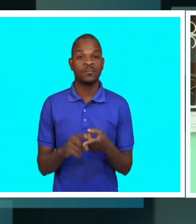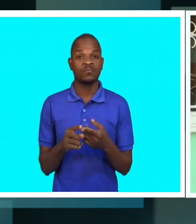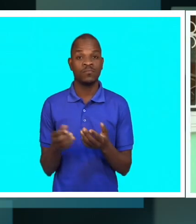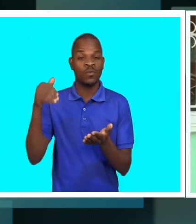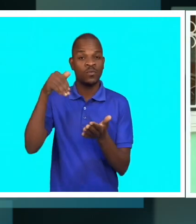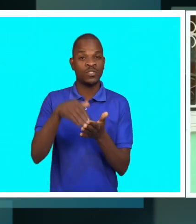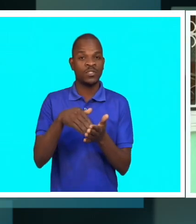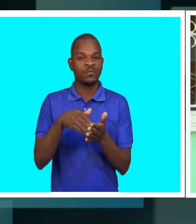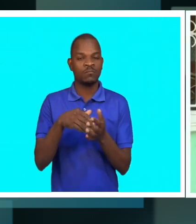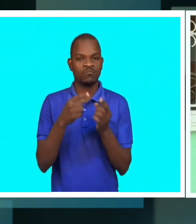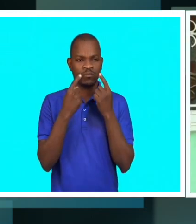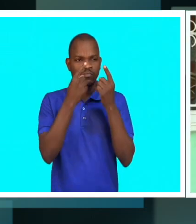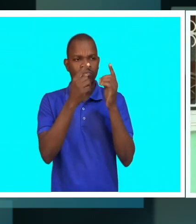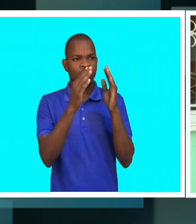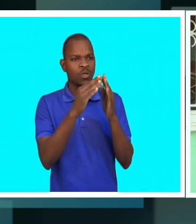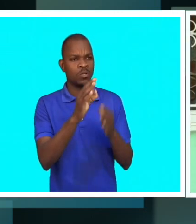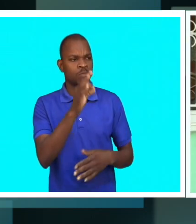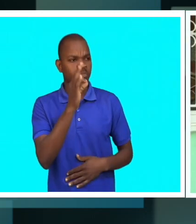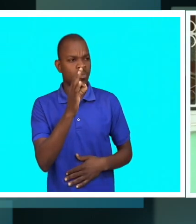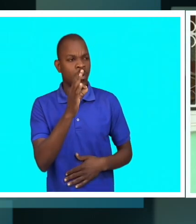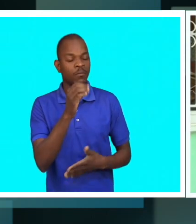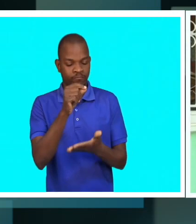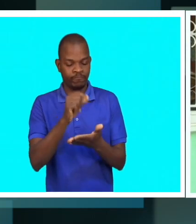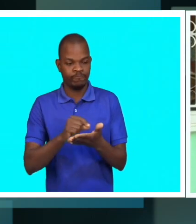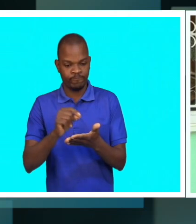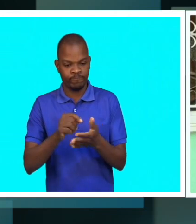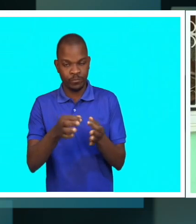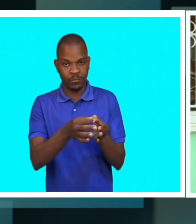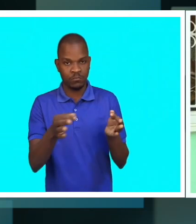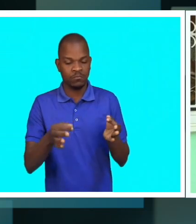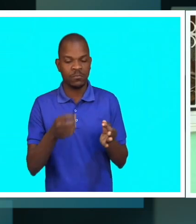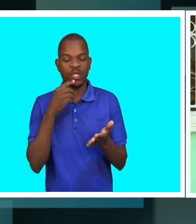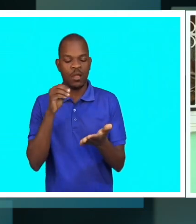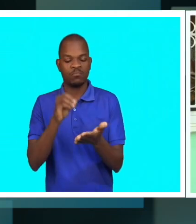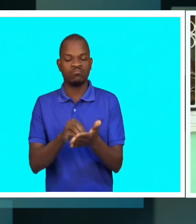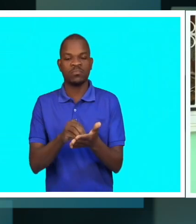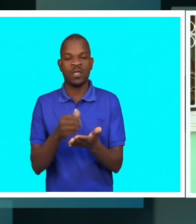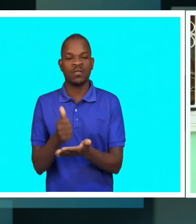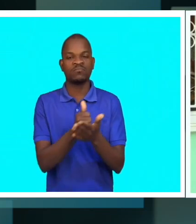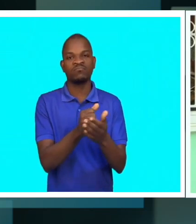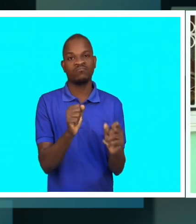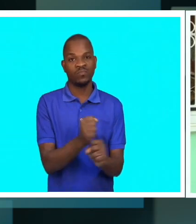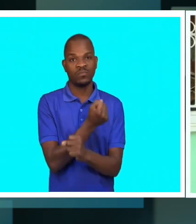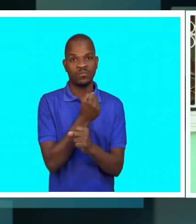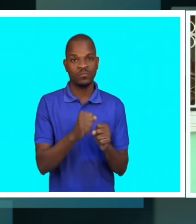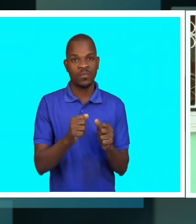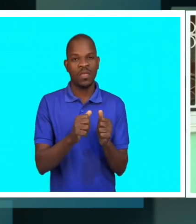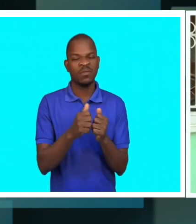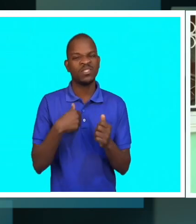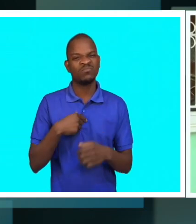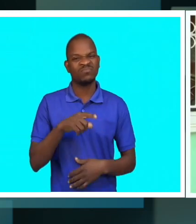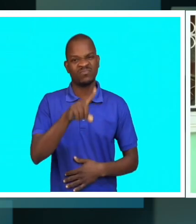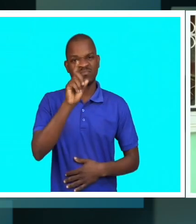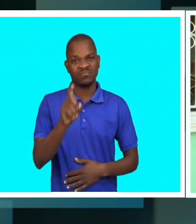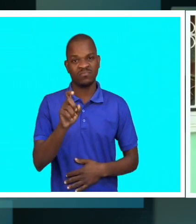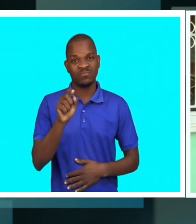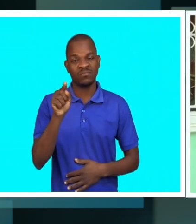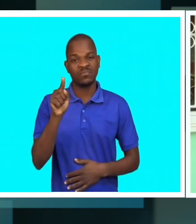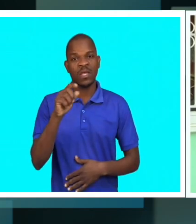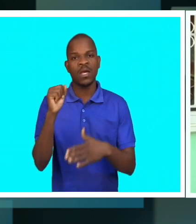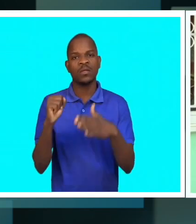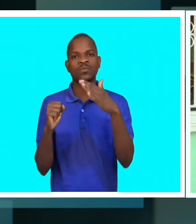Quando chegam, vem uma casa desta. Eles prestem o inquérito numa digaça, não é uma mãe necessitada. Então, eu pergunto. São,